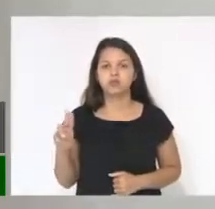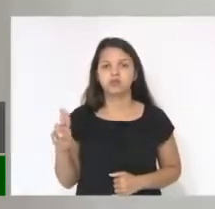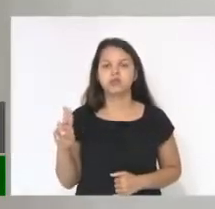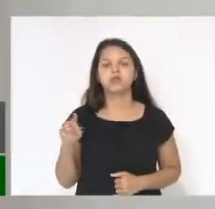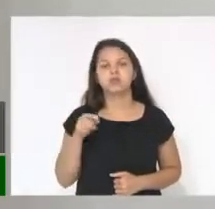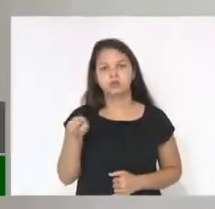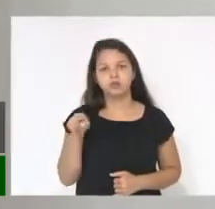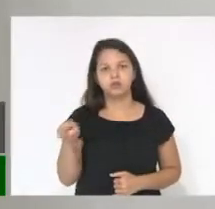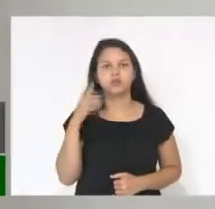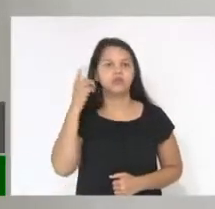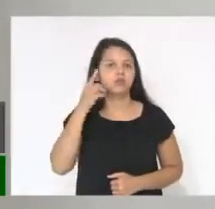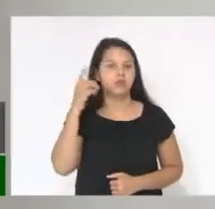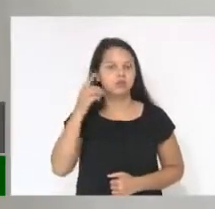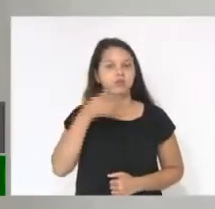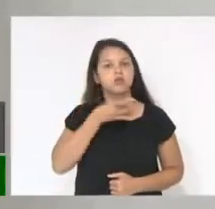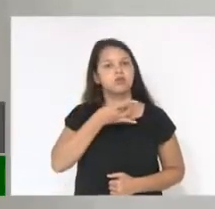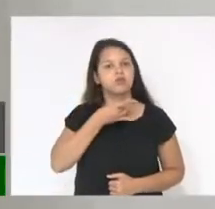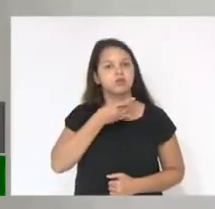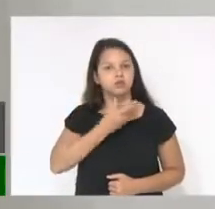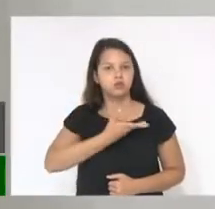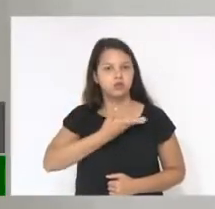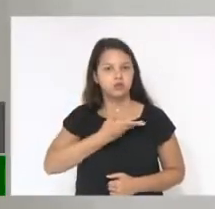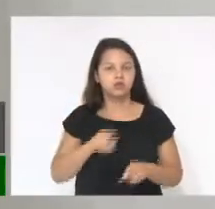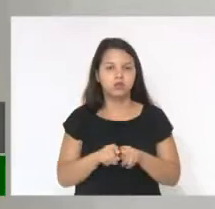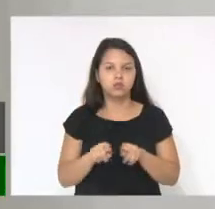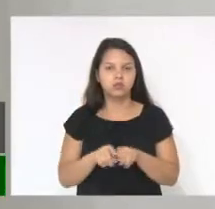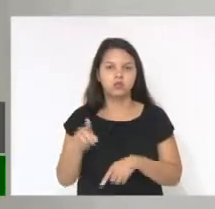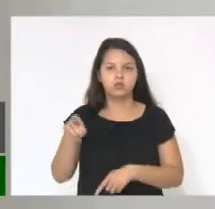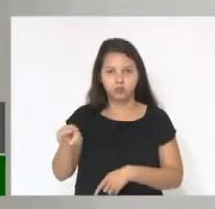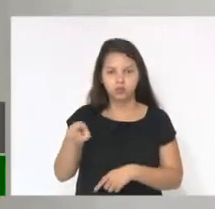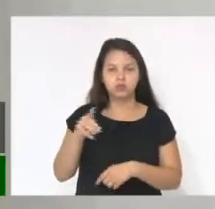meu colega, e deputado da região,